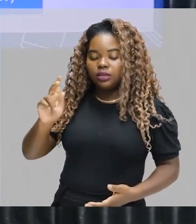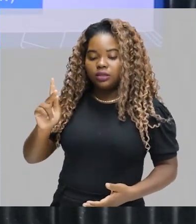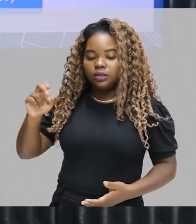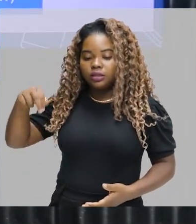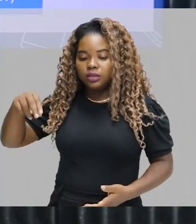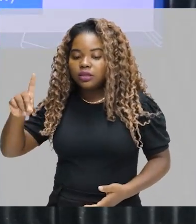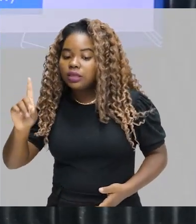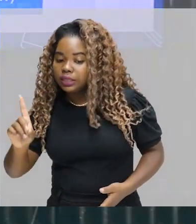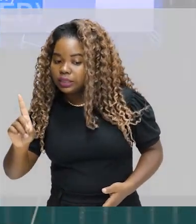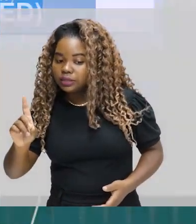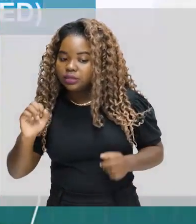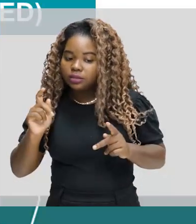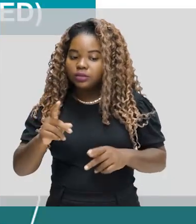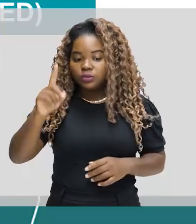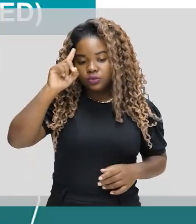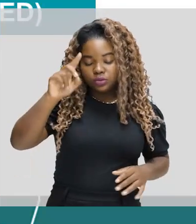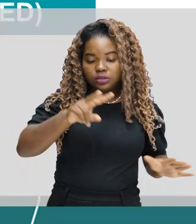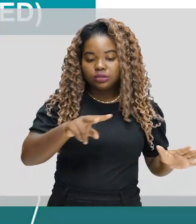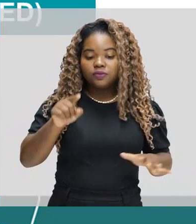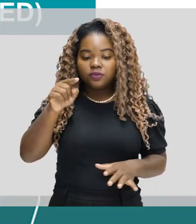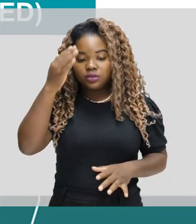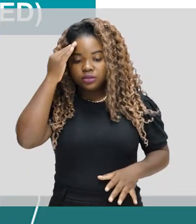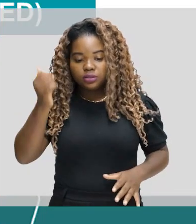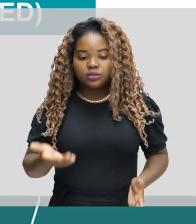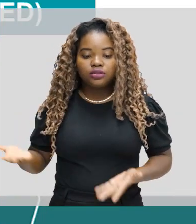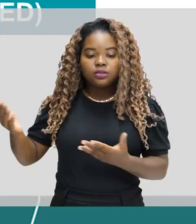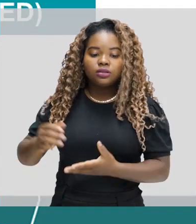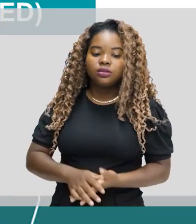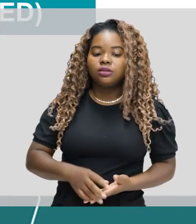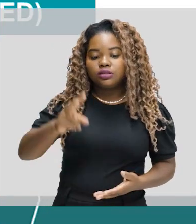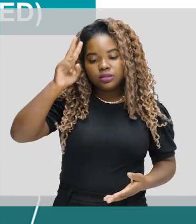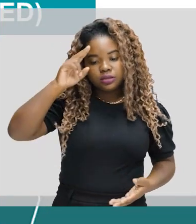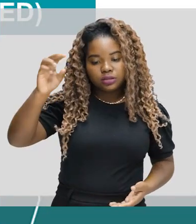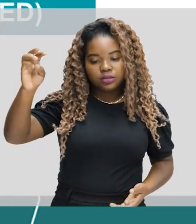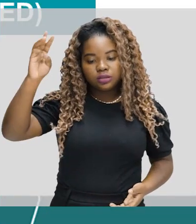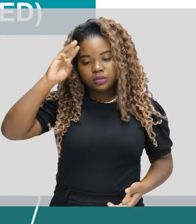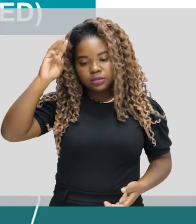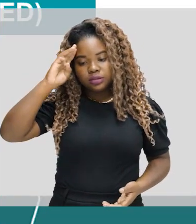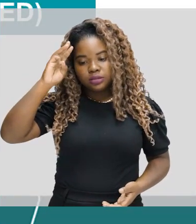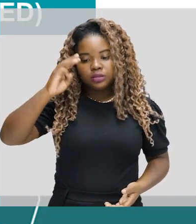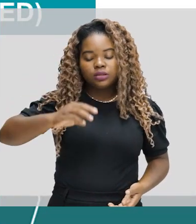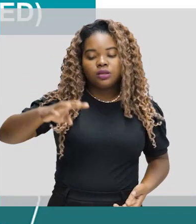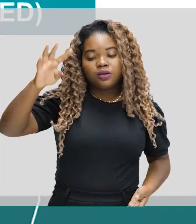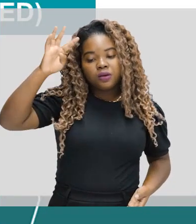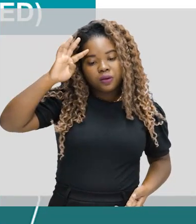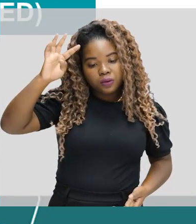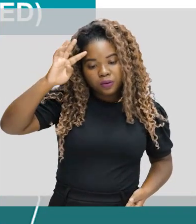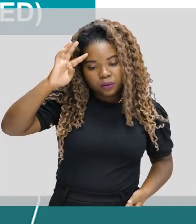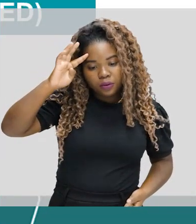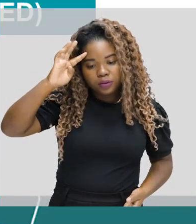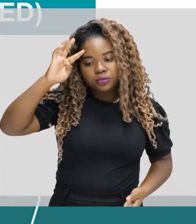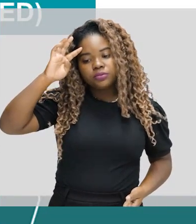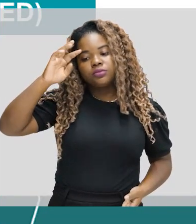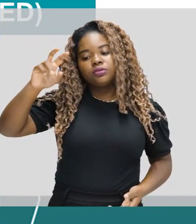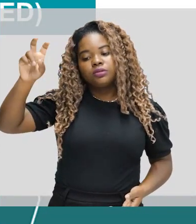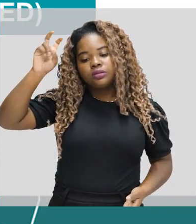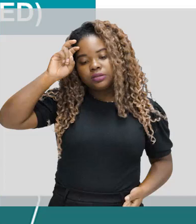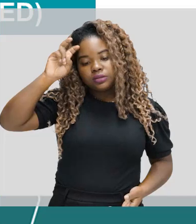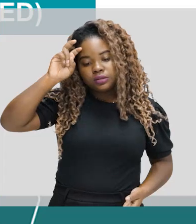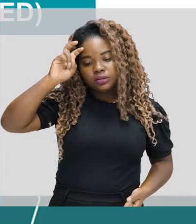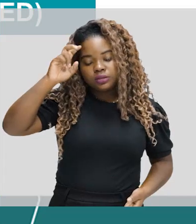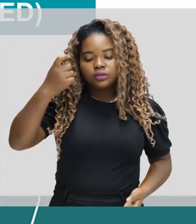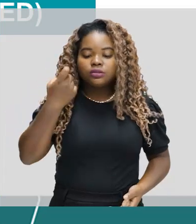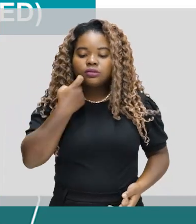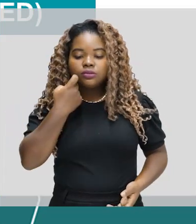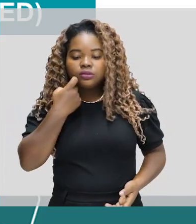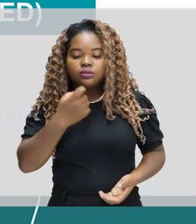semana, tá? Os dias da semana vocês sabem, Sunday, Monday, Tuesday, Wednesday, Thursday, Friday